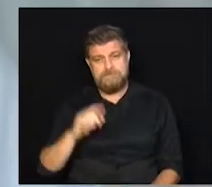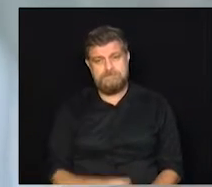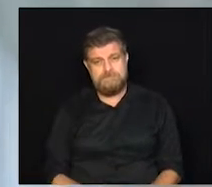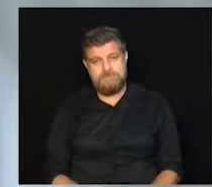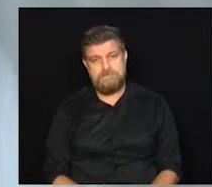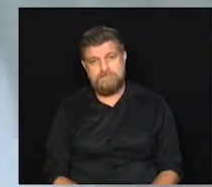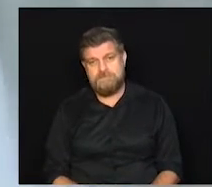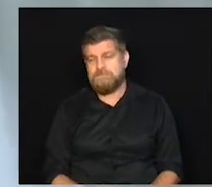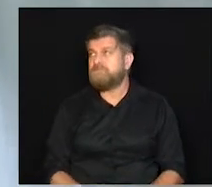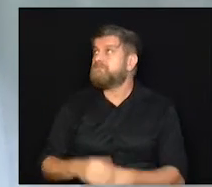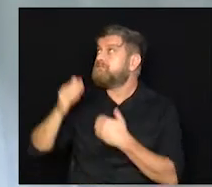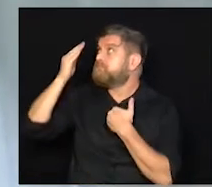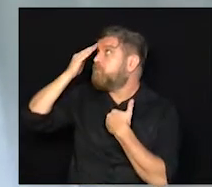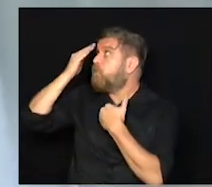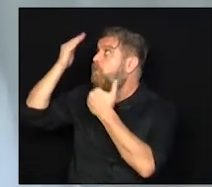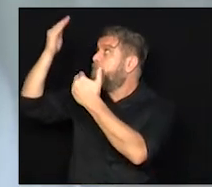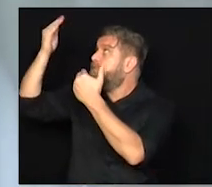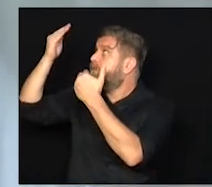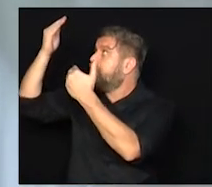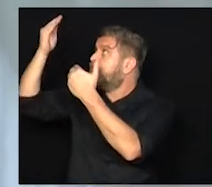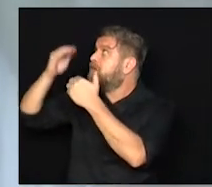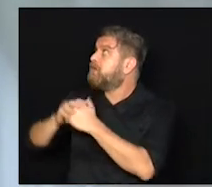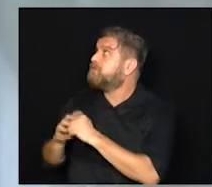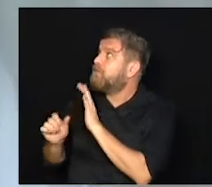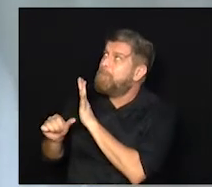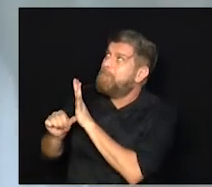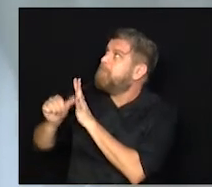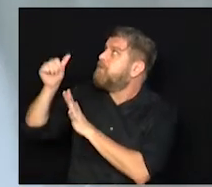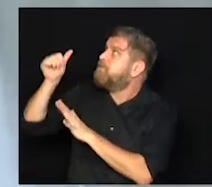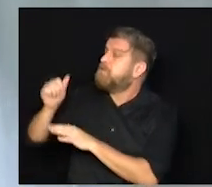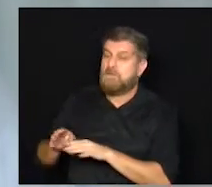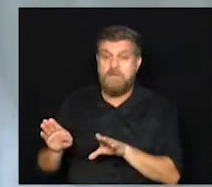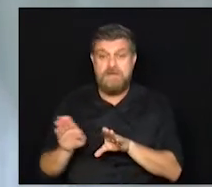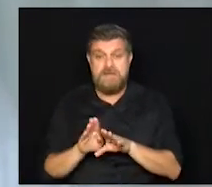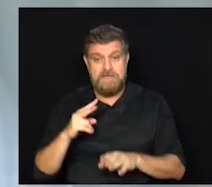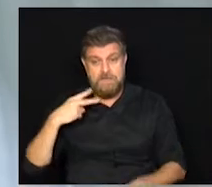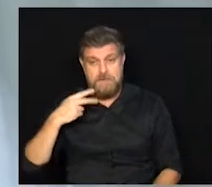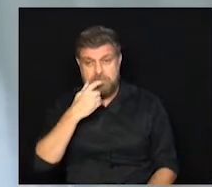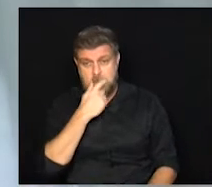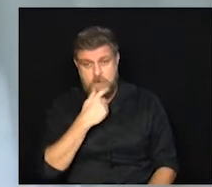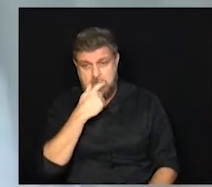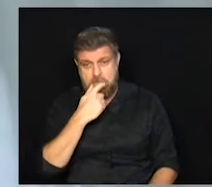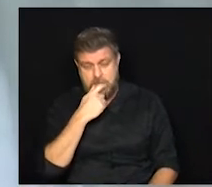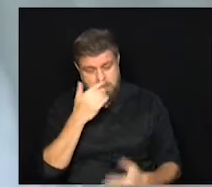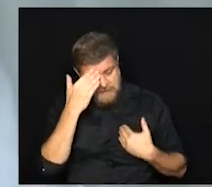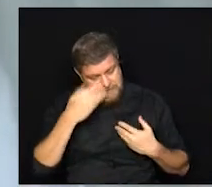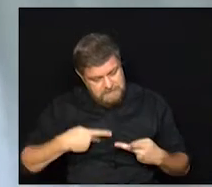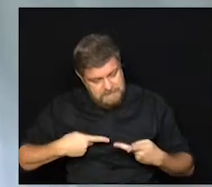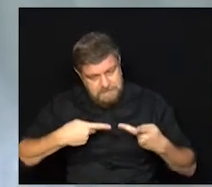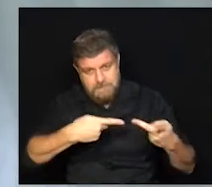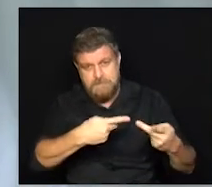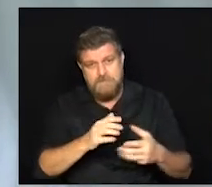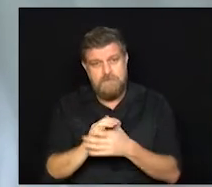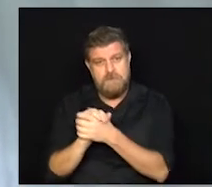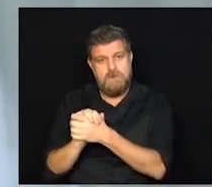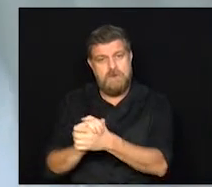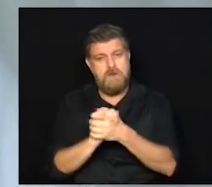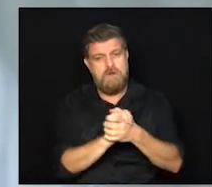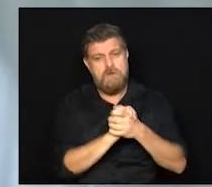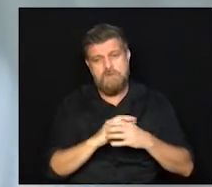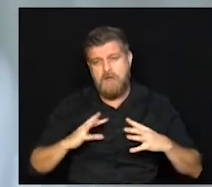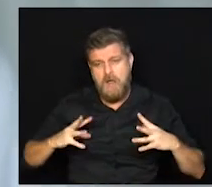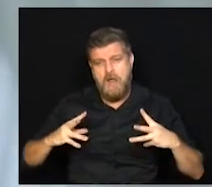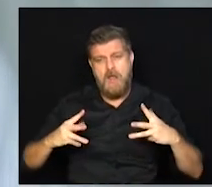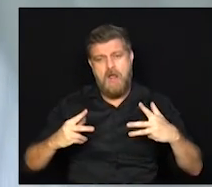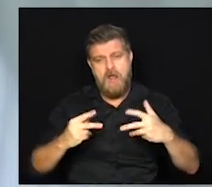Gratidão a Deus, em primeiro lugar, ao vereador Marrom pelo convite, e quero já cumprimentar todos na pessoa